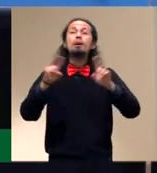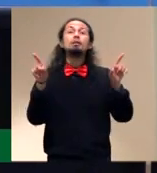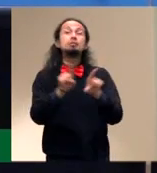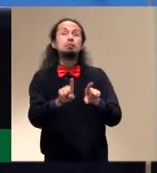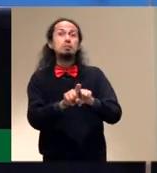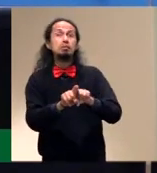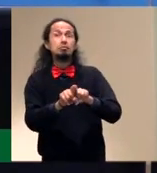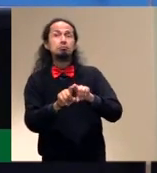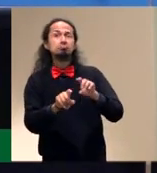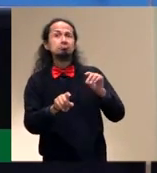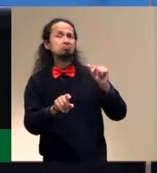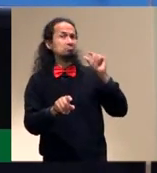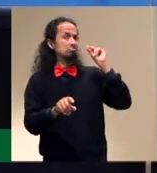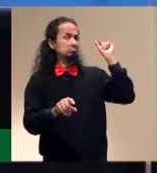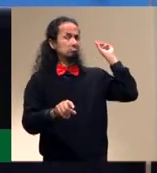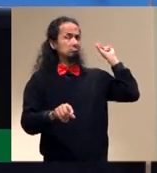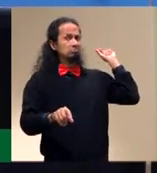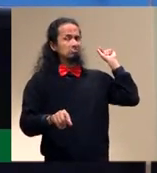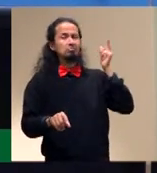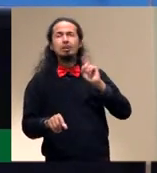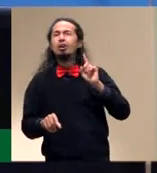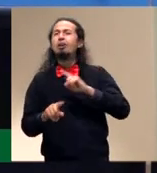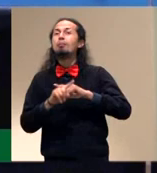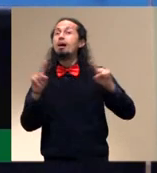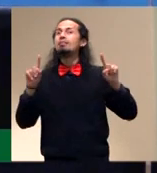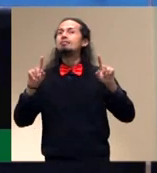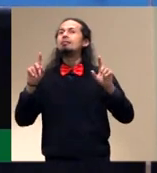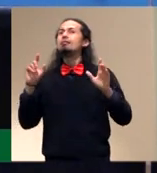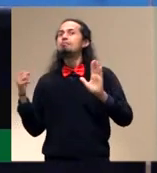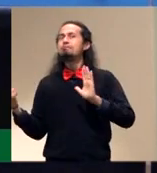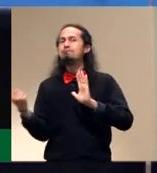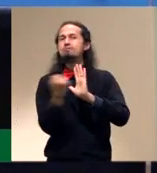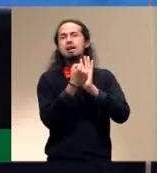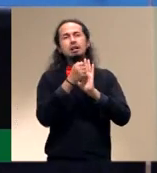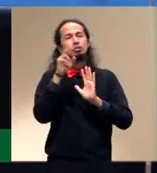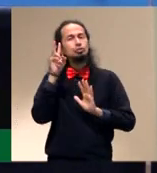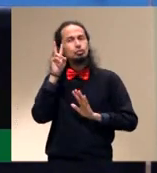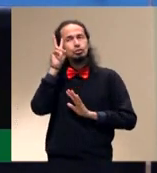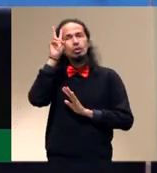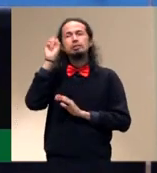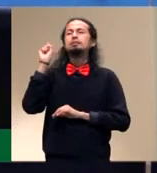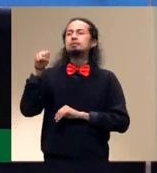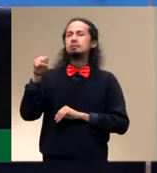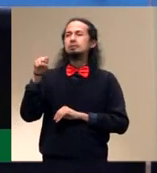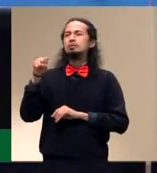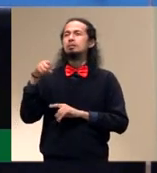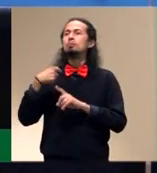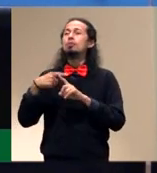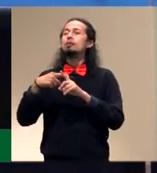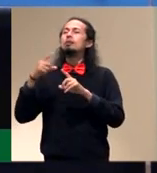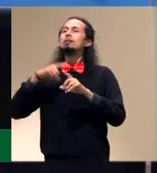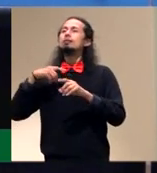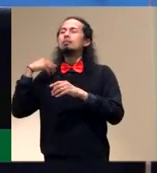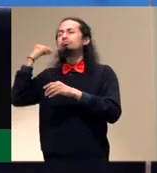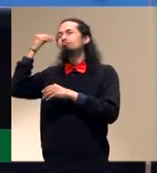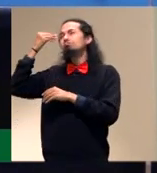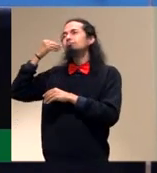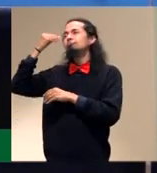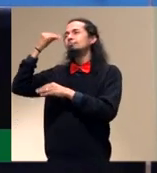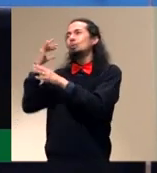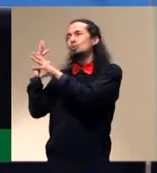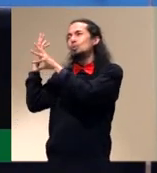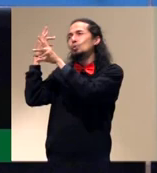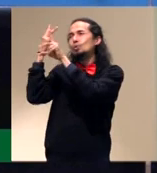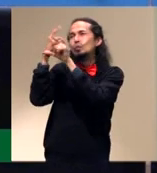são históricos, né? Históricos no sentido que têm uma experiência acumulada dentro de cada uma das unidades